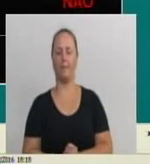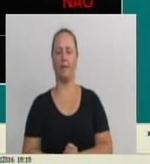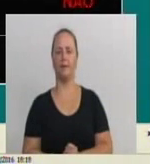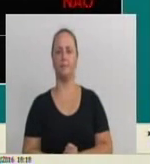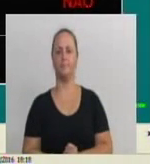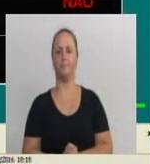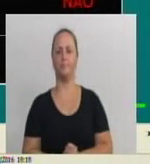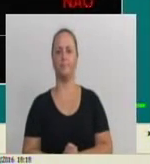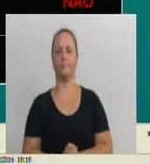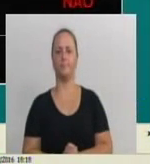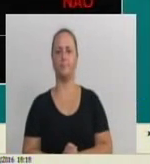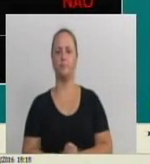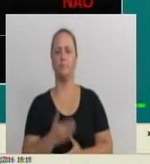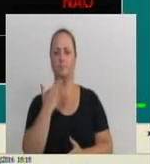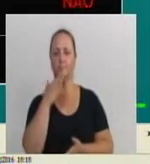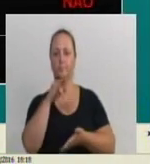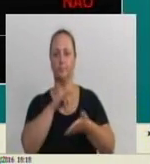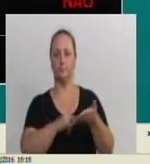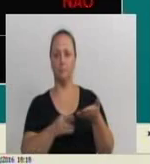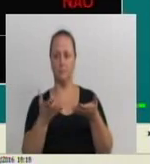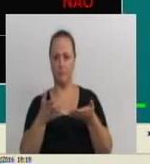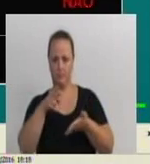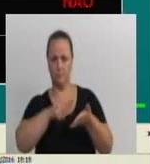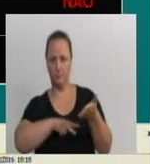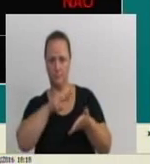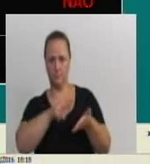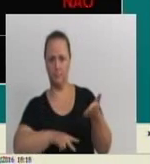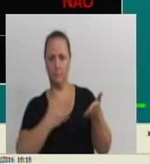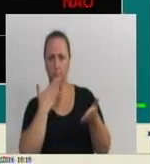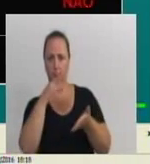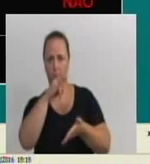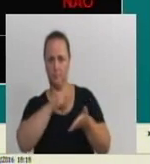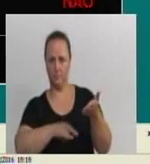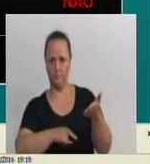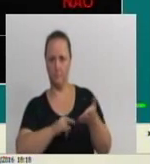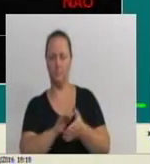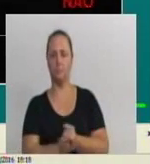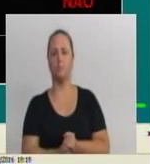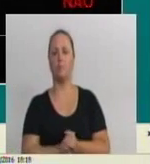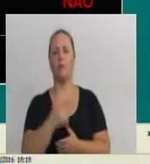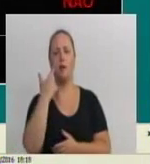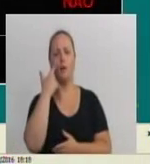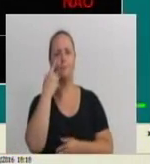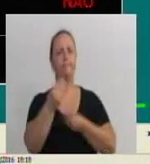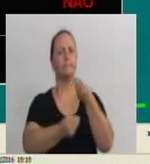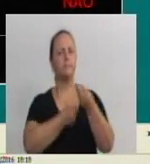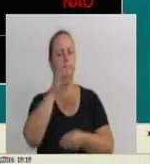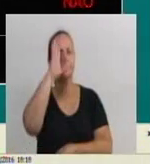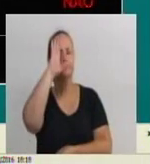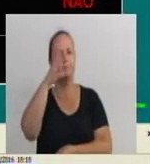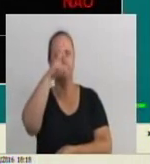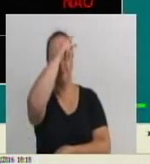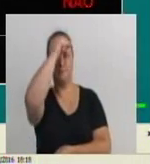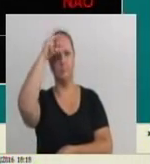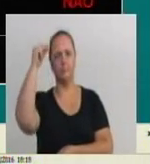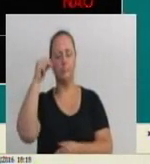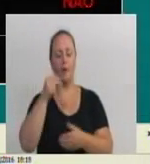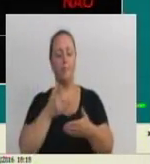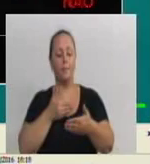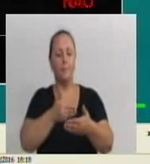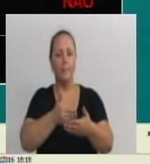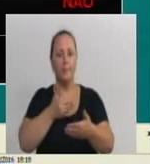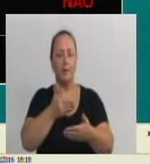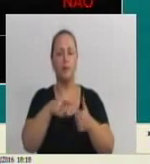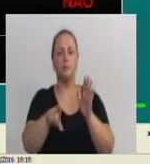Requerimento, quer leitura? Quer leitura do requerimento? Providência do Executivo Municipal para que, na forma dentro do prazo legal, responda